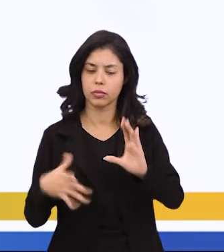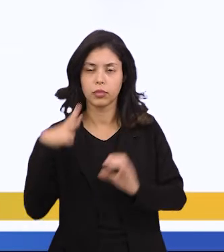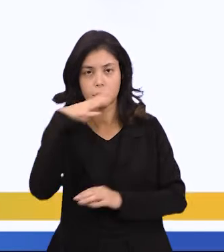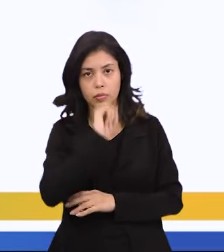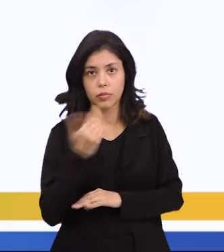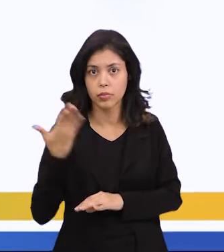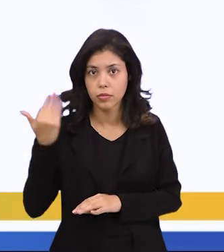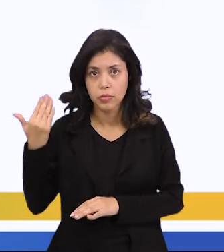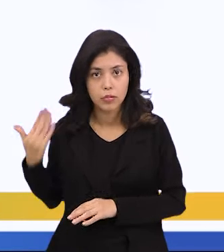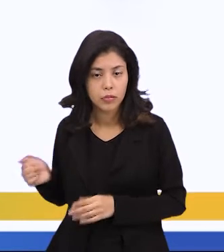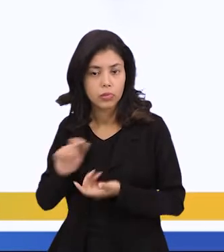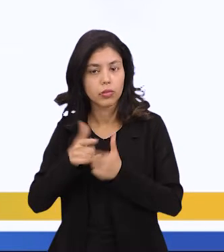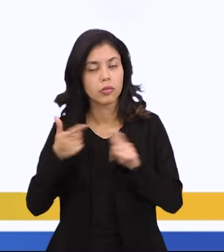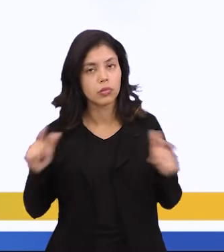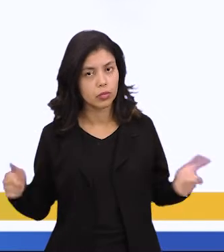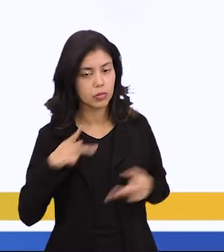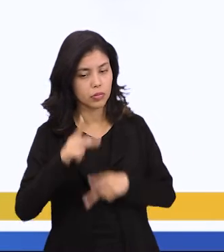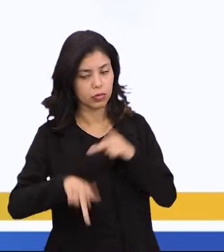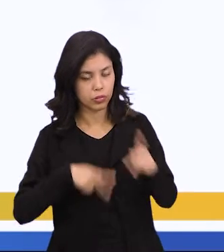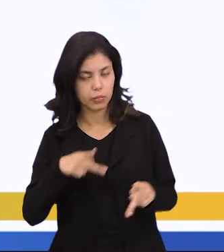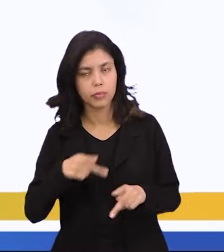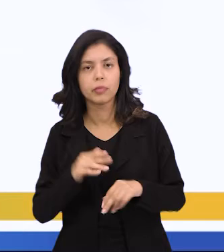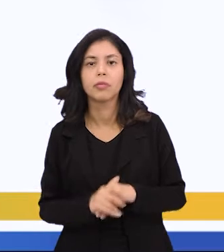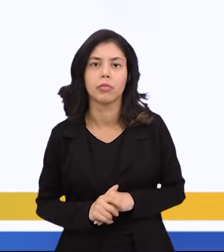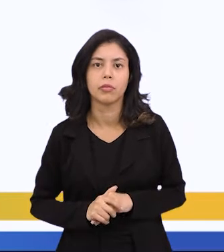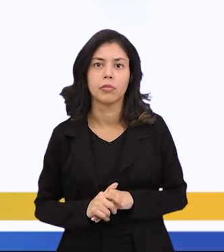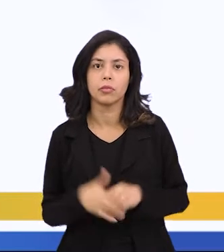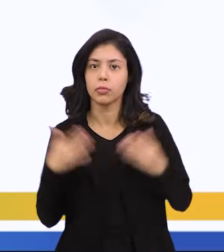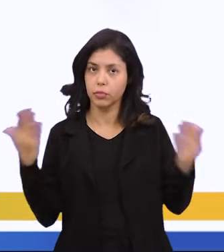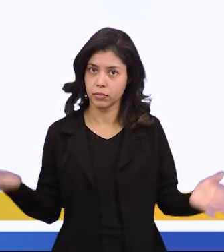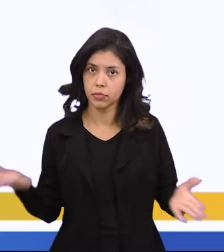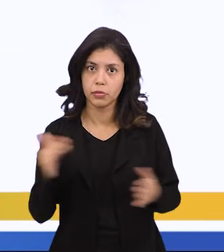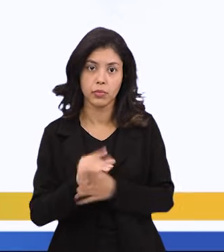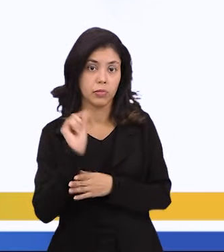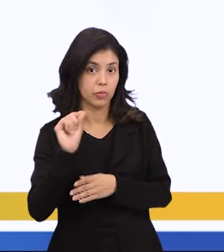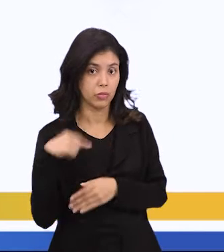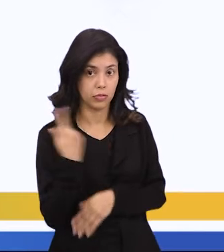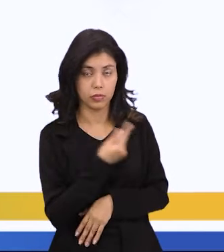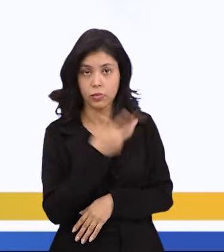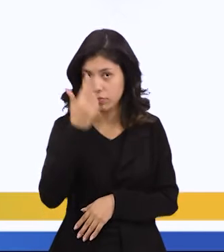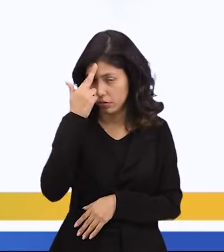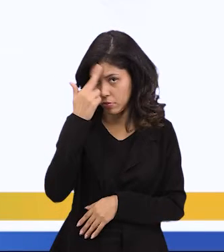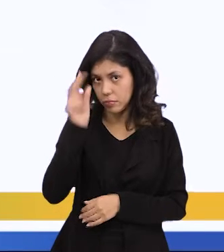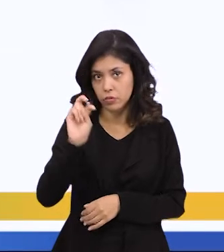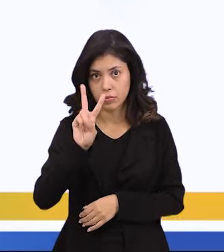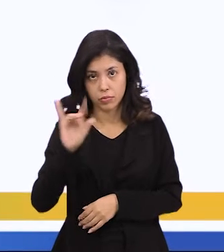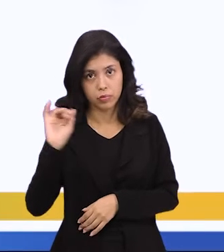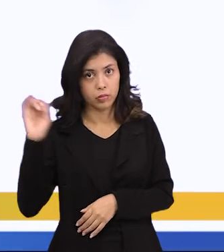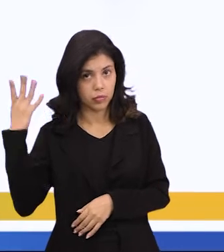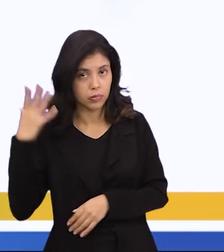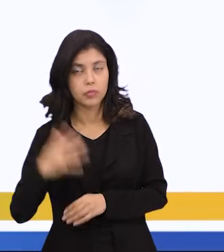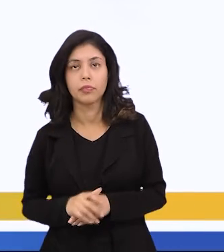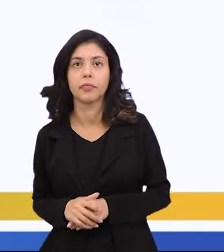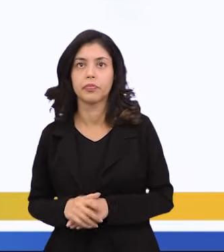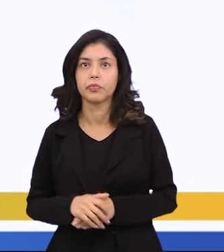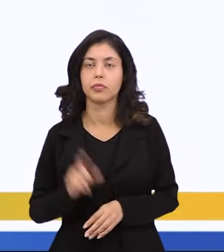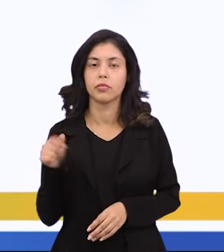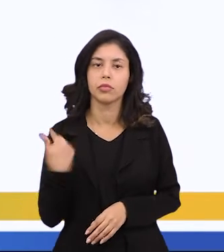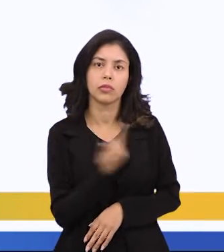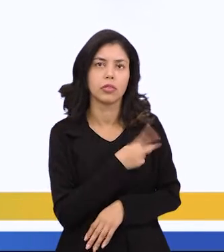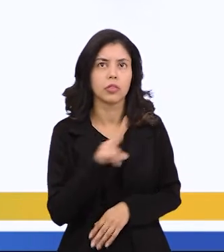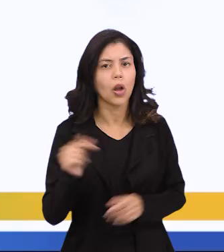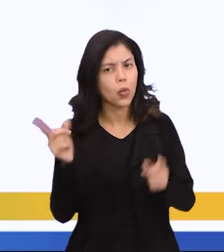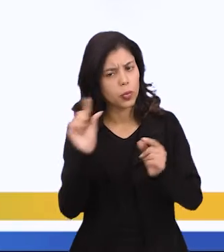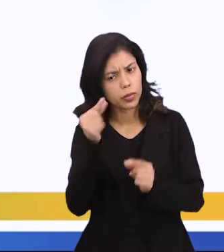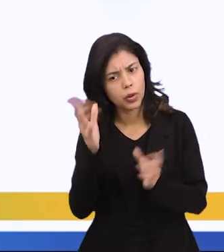do que teria na grande população. Então, o que normalmente vai acontecer aí? A gente vai ter um